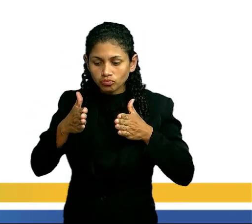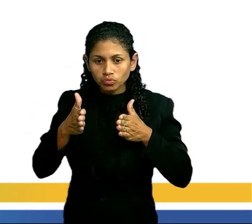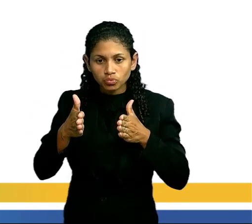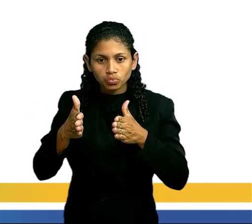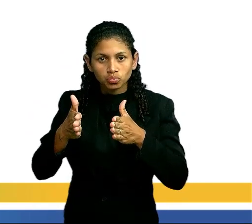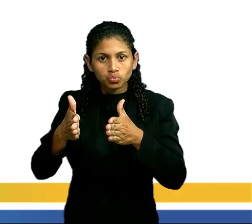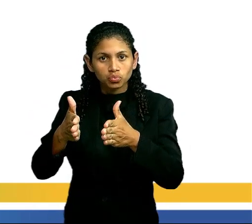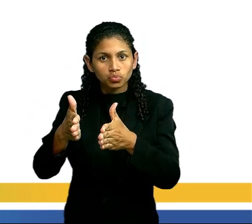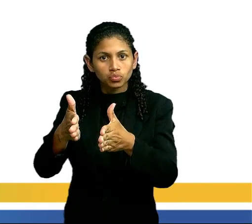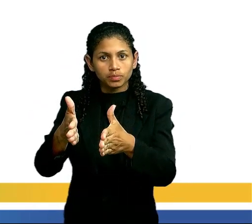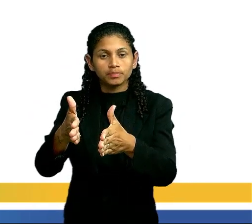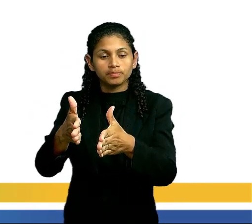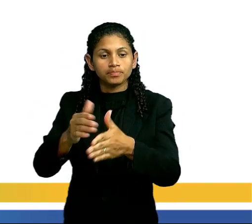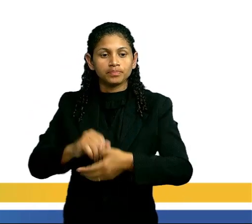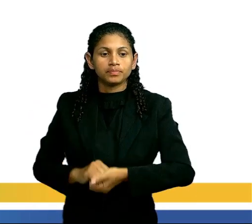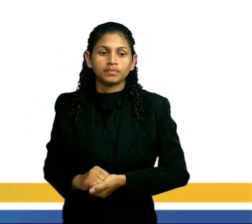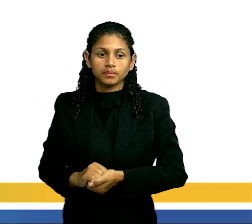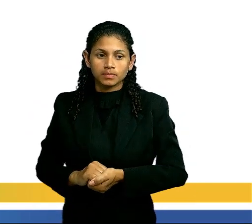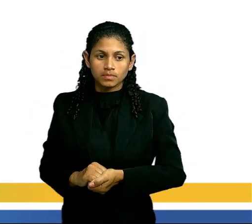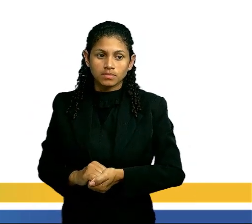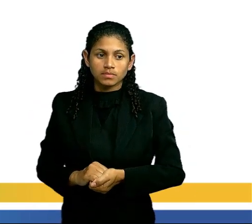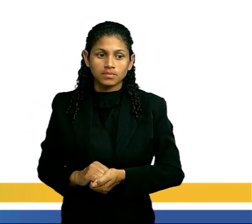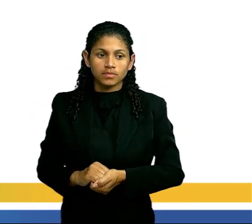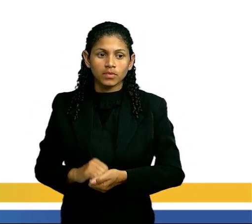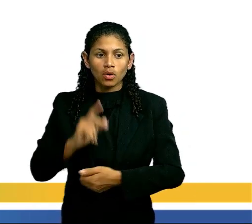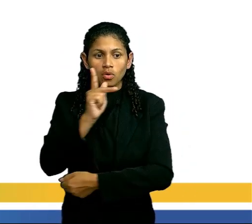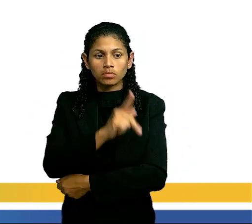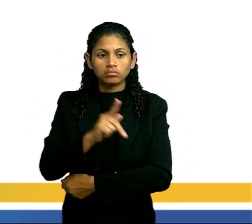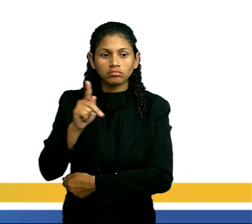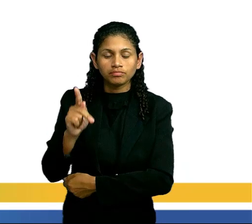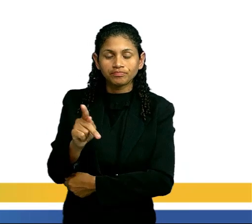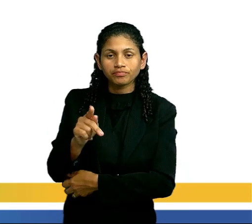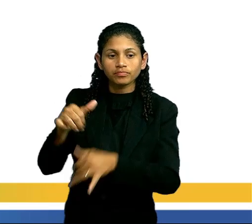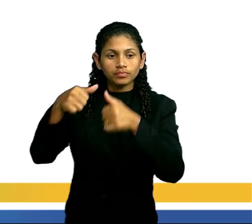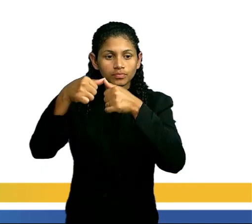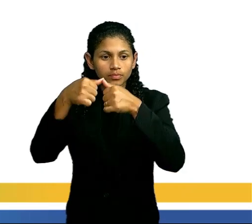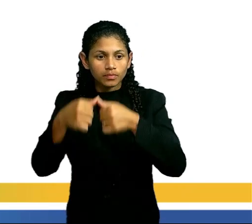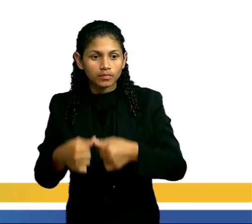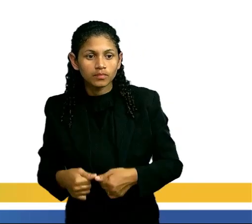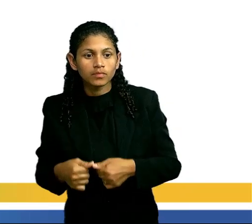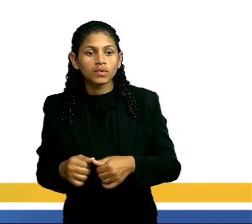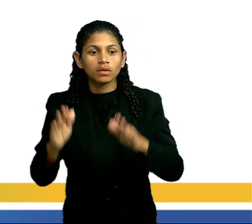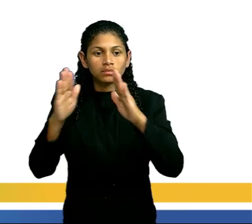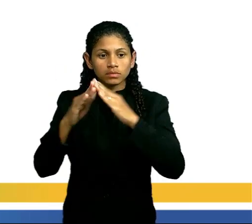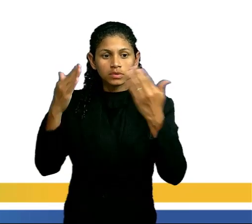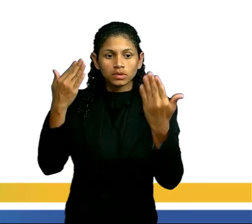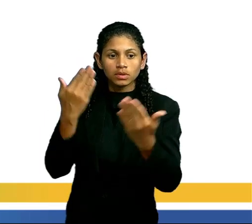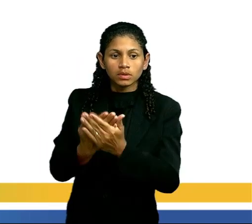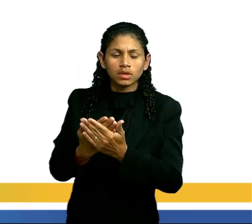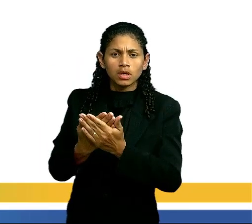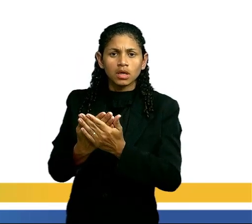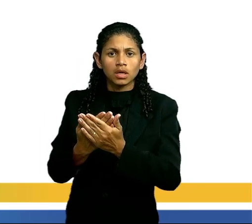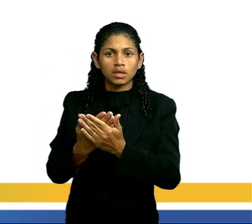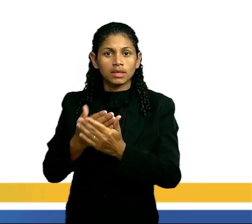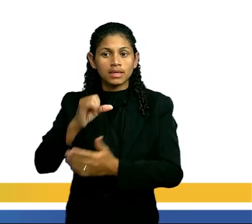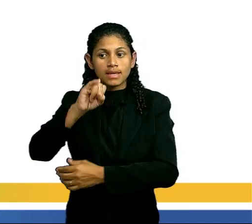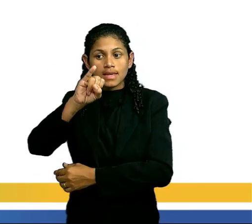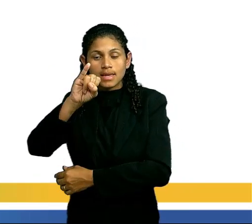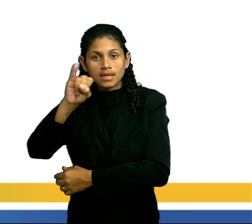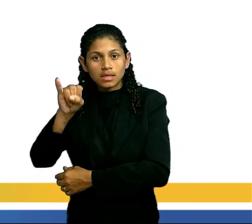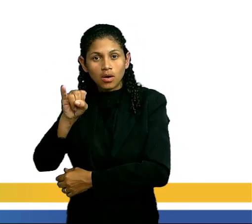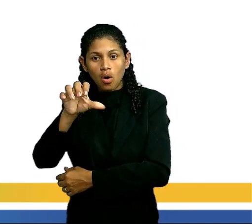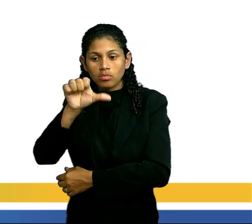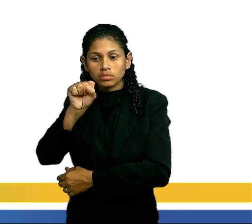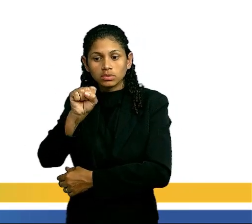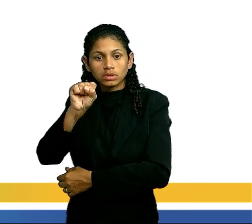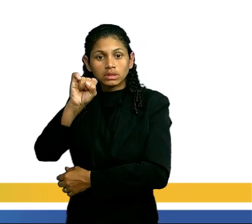assim. O professor estará no colégio, seja pela manhã ou à tarde. Observe, estruturas